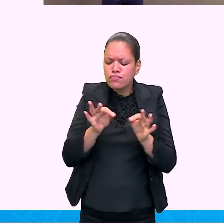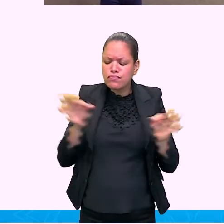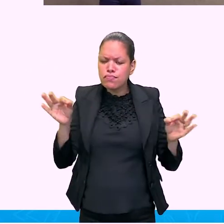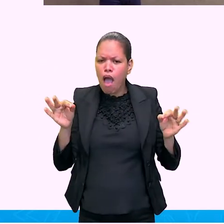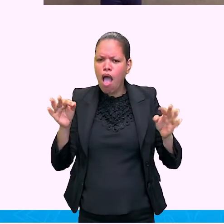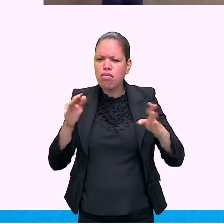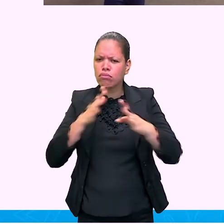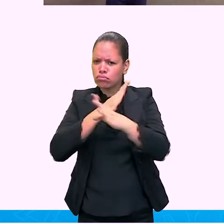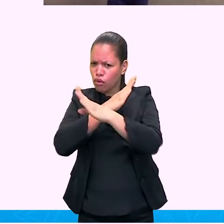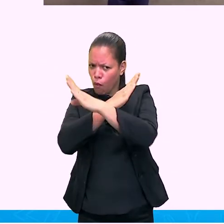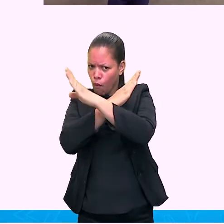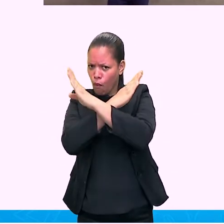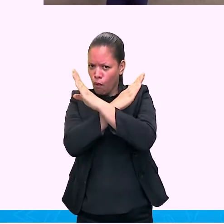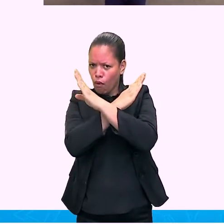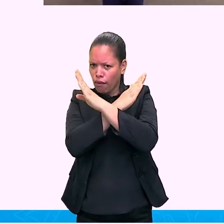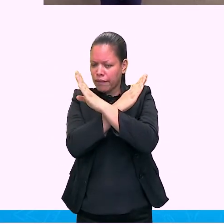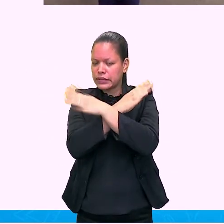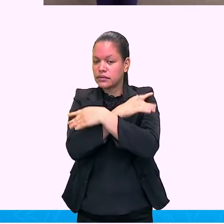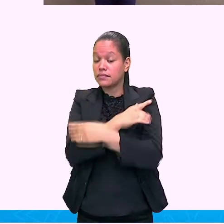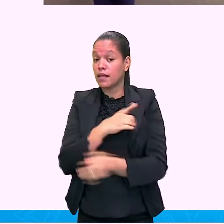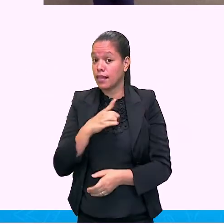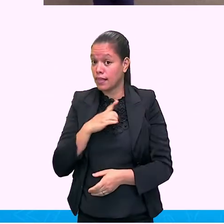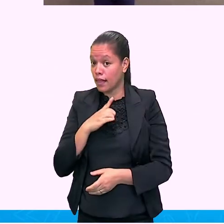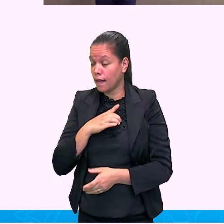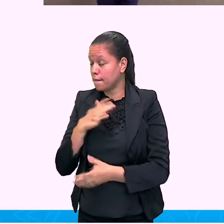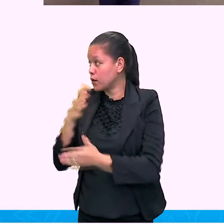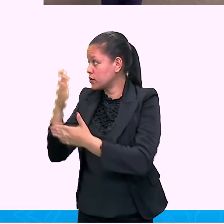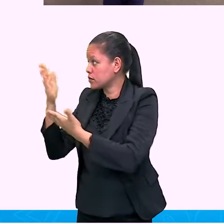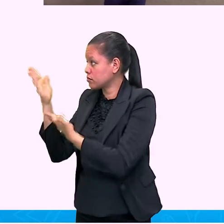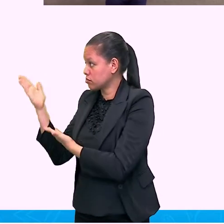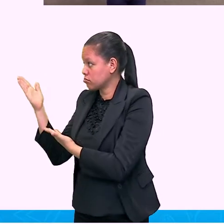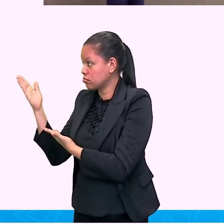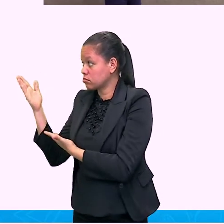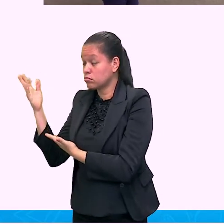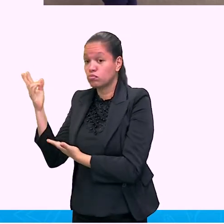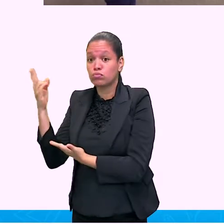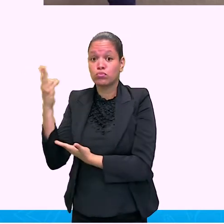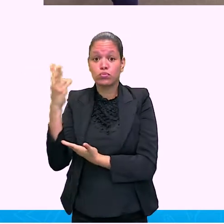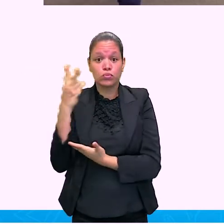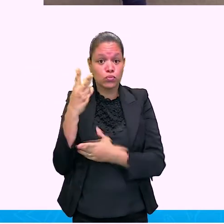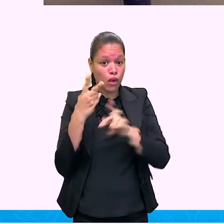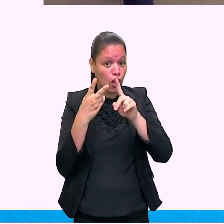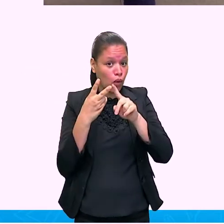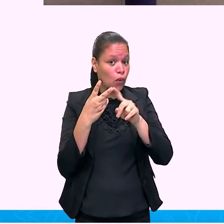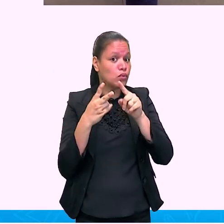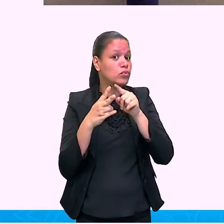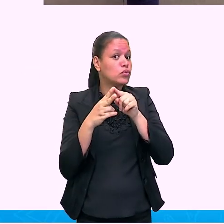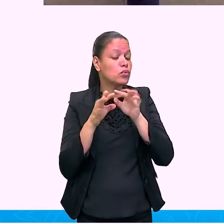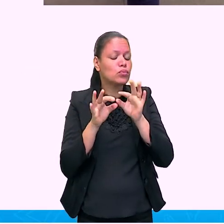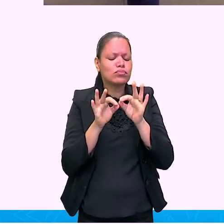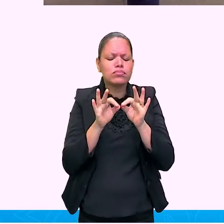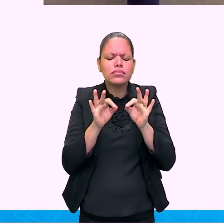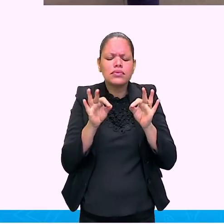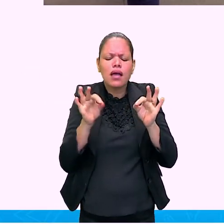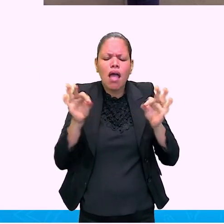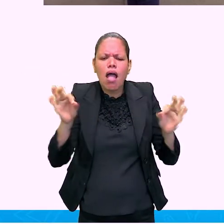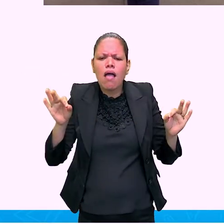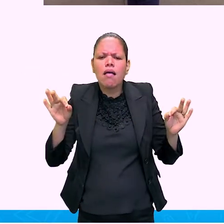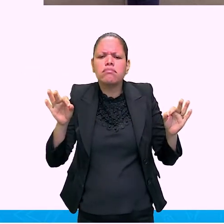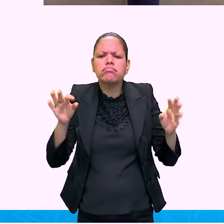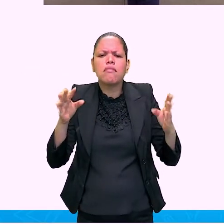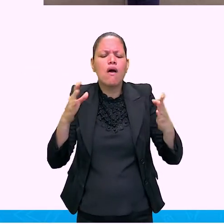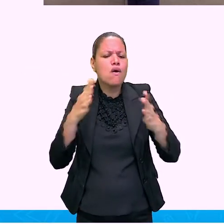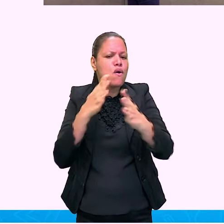Então, nós temos aí duas retas que elas se cruzam e têm um ponto em comum. Então, esse ponto